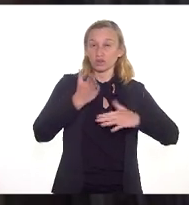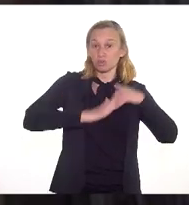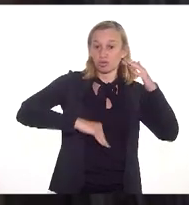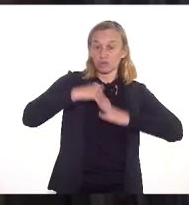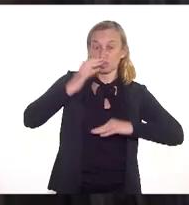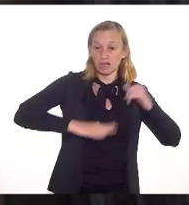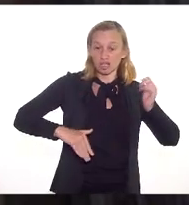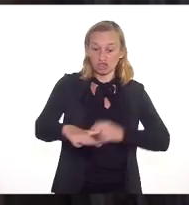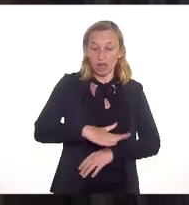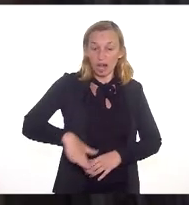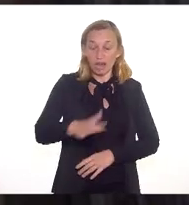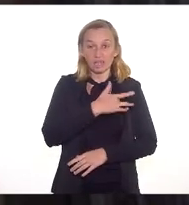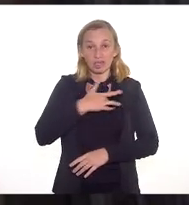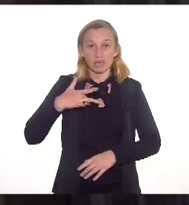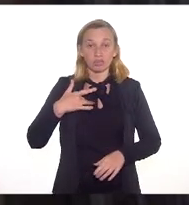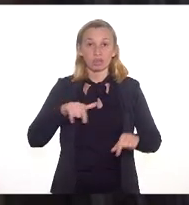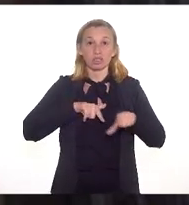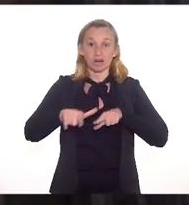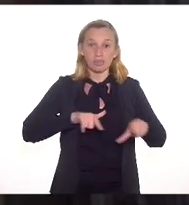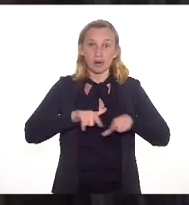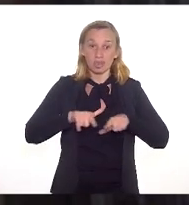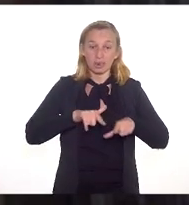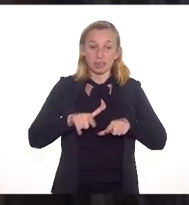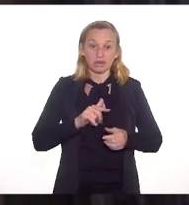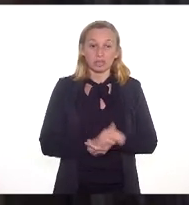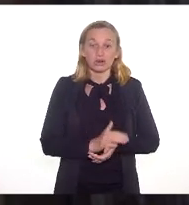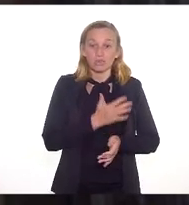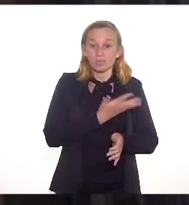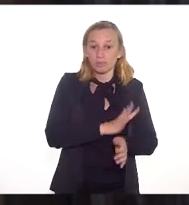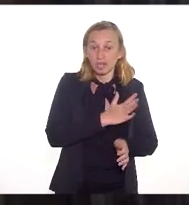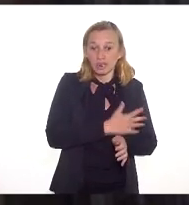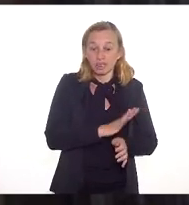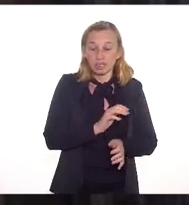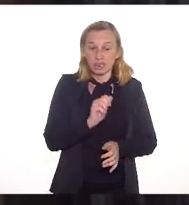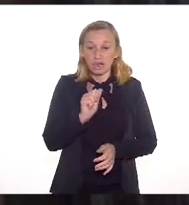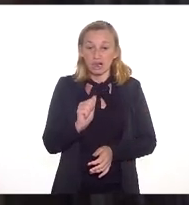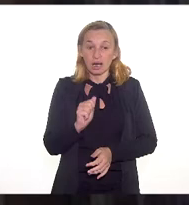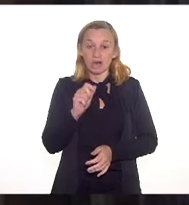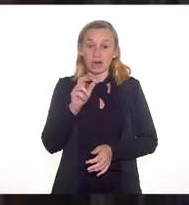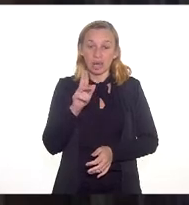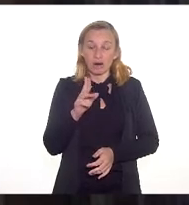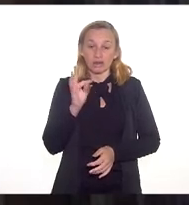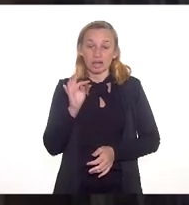que trabalham com práticas alternativas. Né?